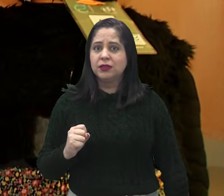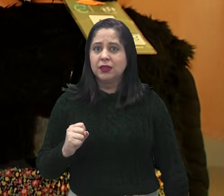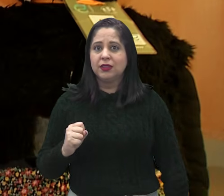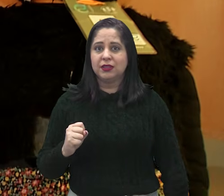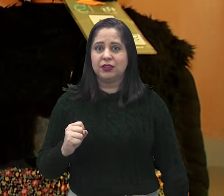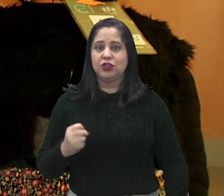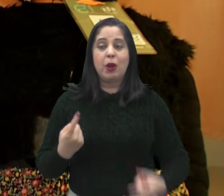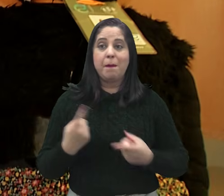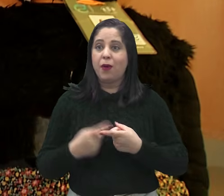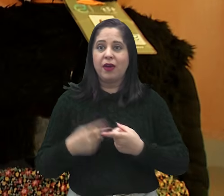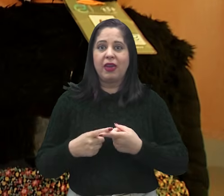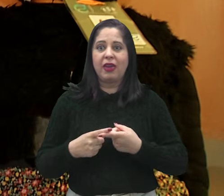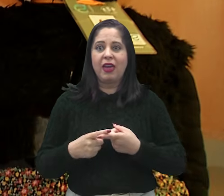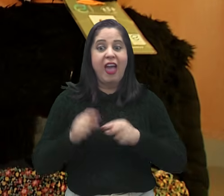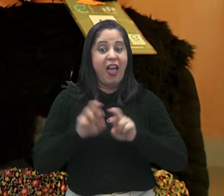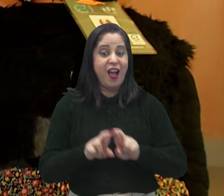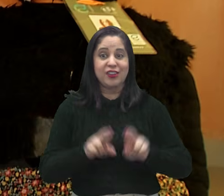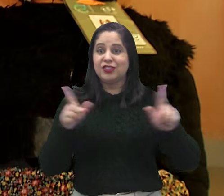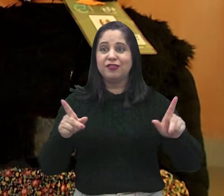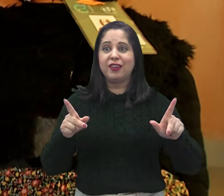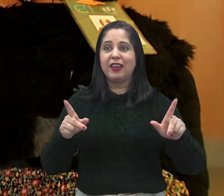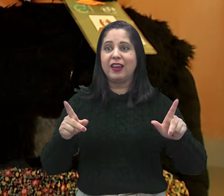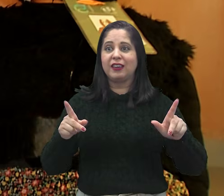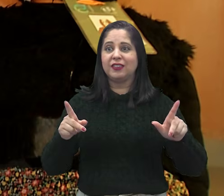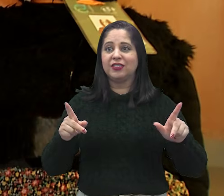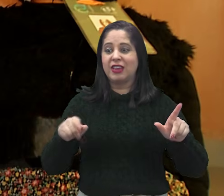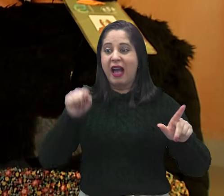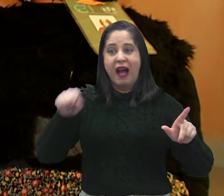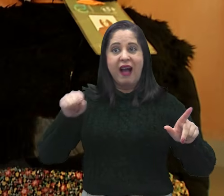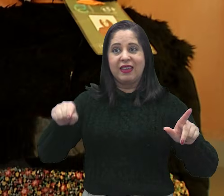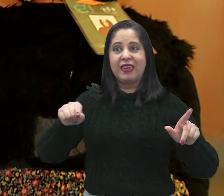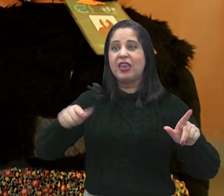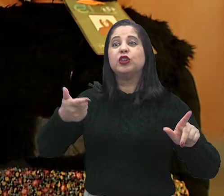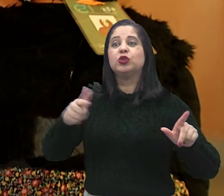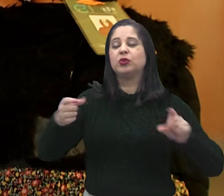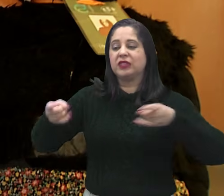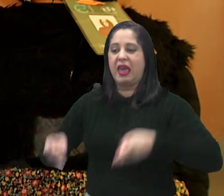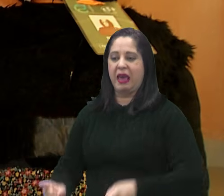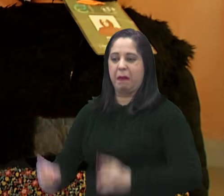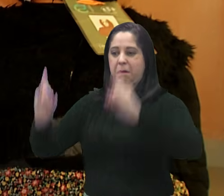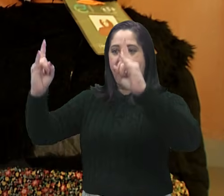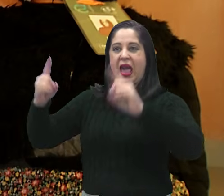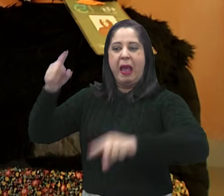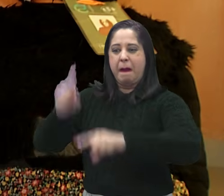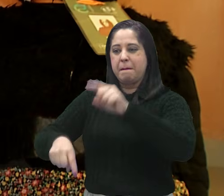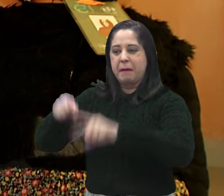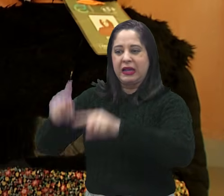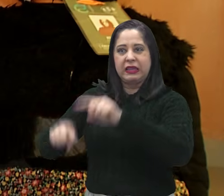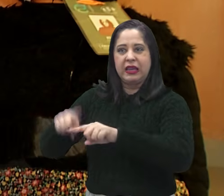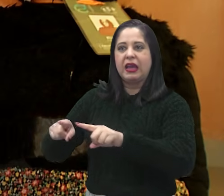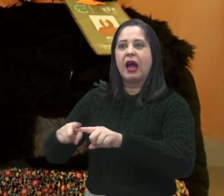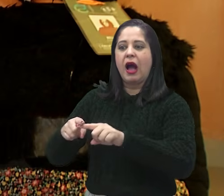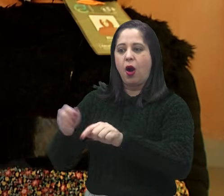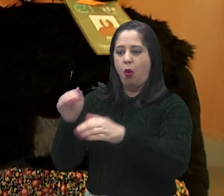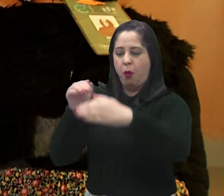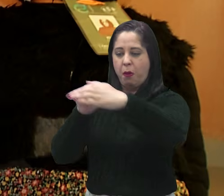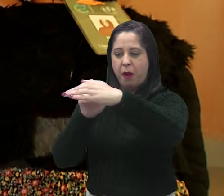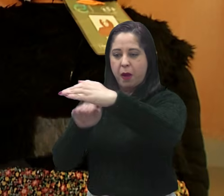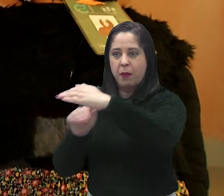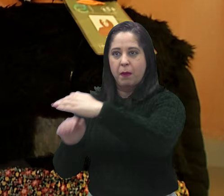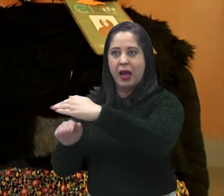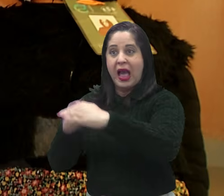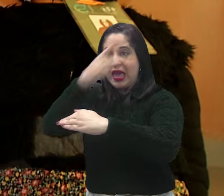não pensava numa edificação com os bens lá dentro, onde visitantes